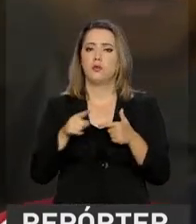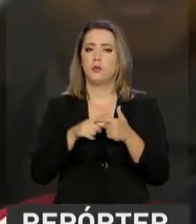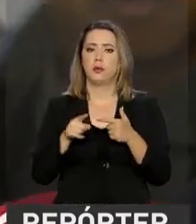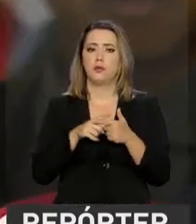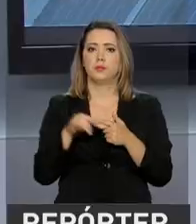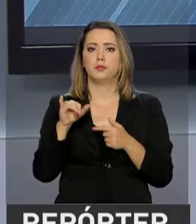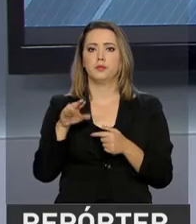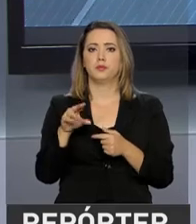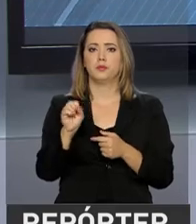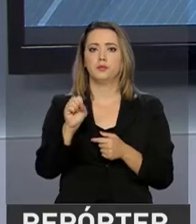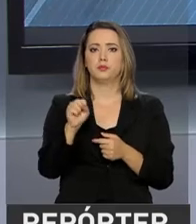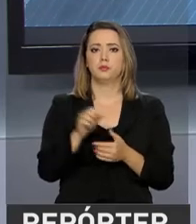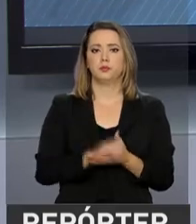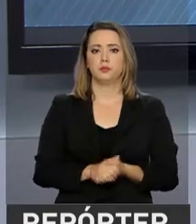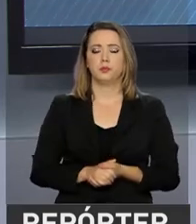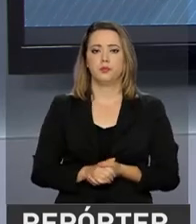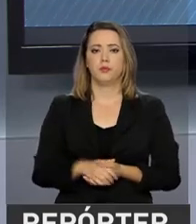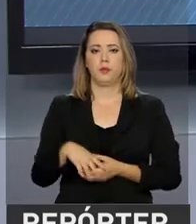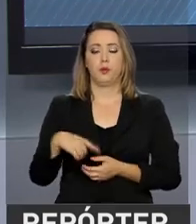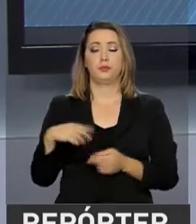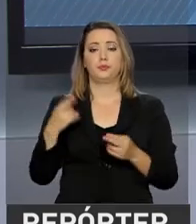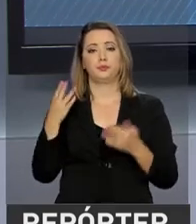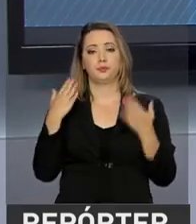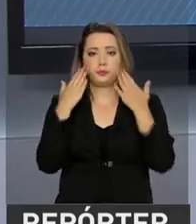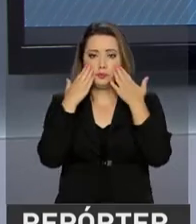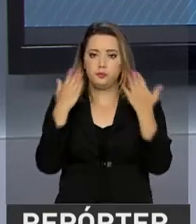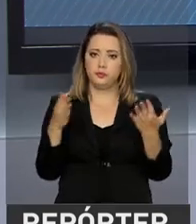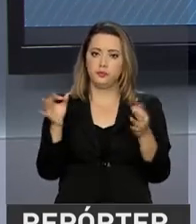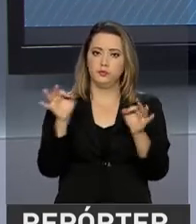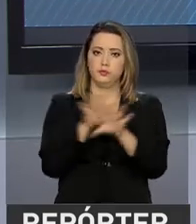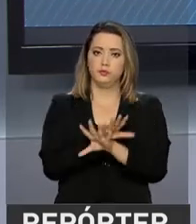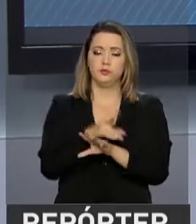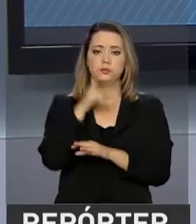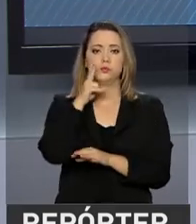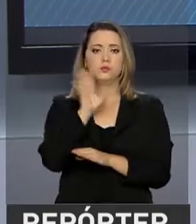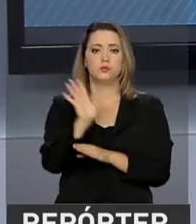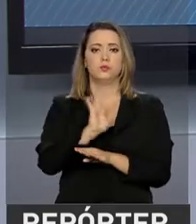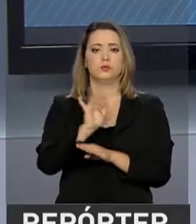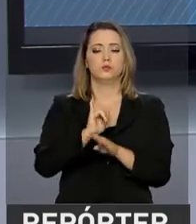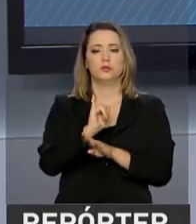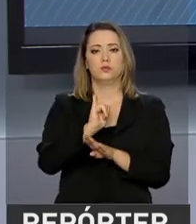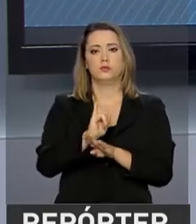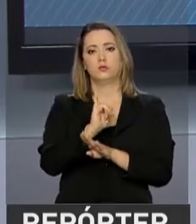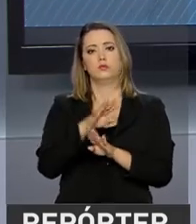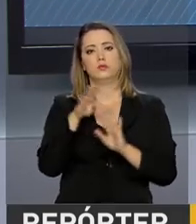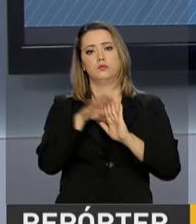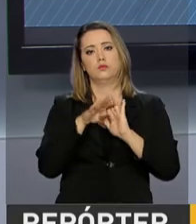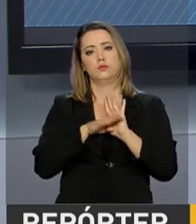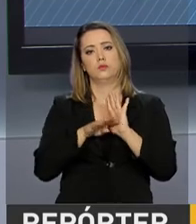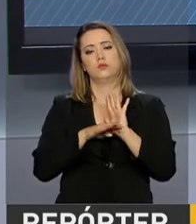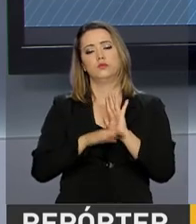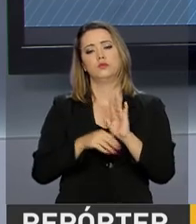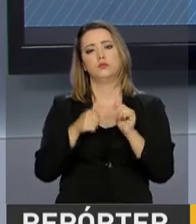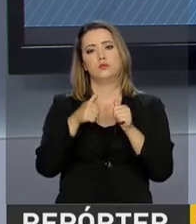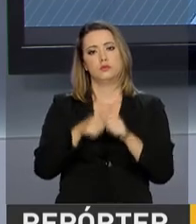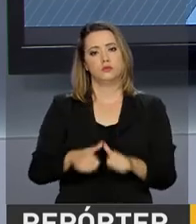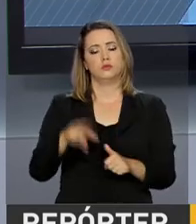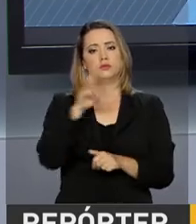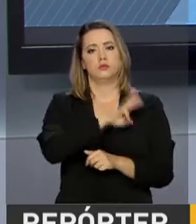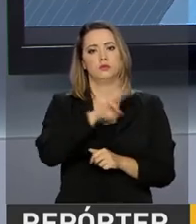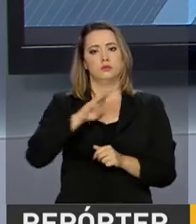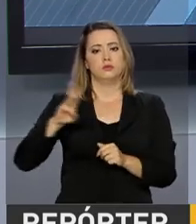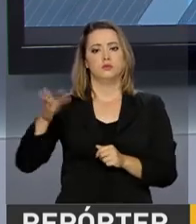presidência o repórter nbr fica por aqui você pode rever as reportagens no youtube e toda a nossa programação